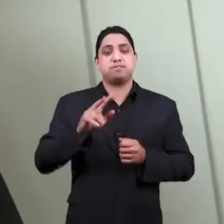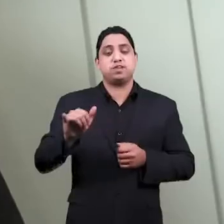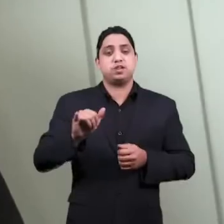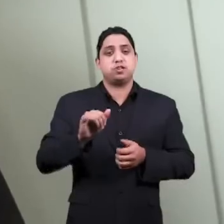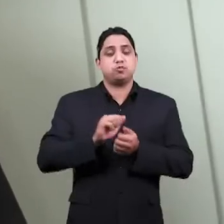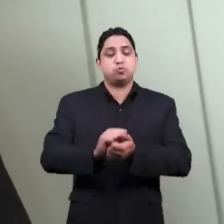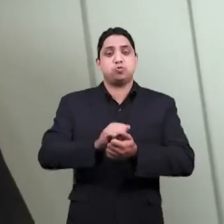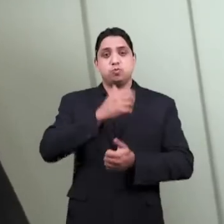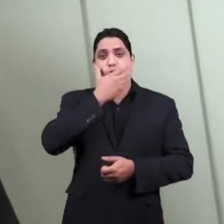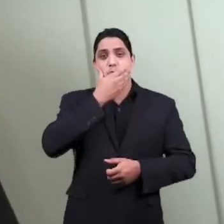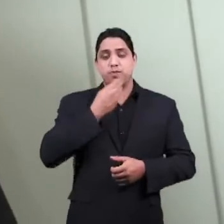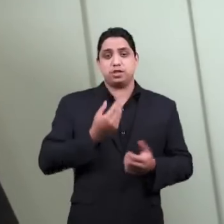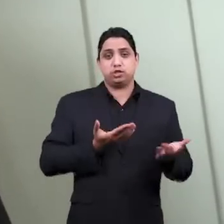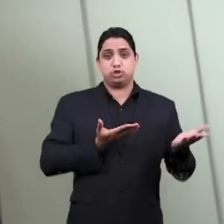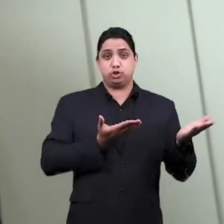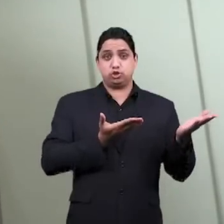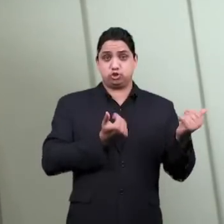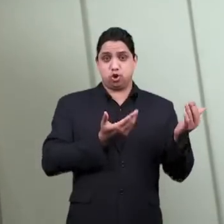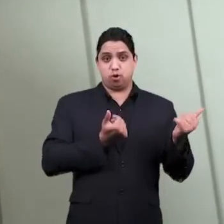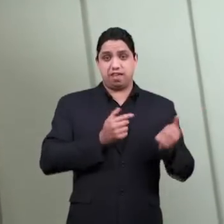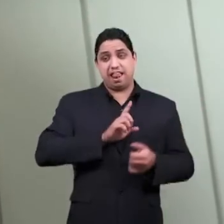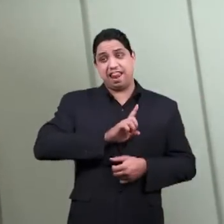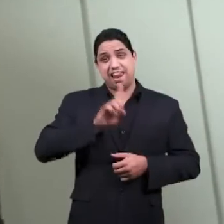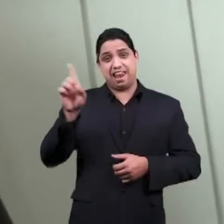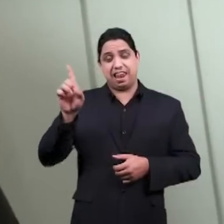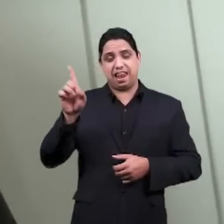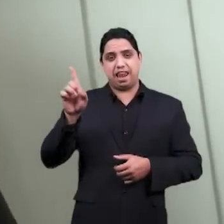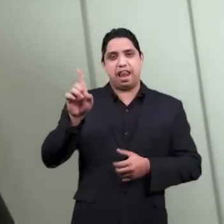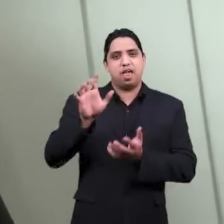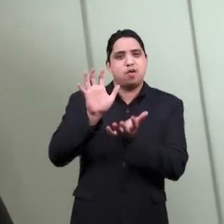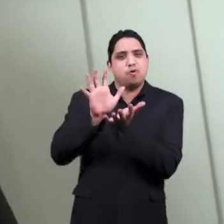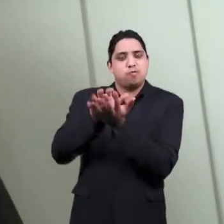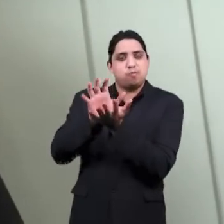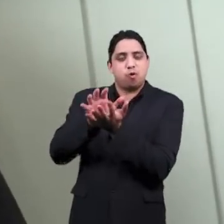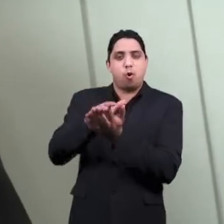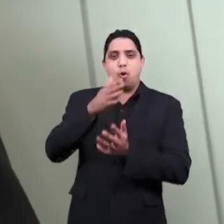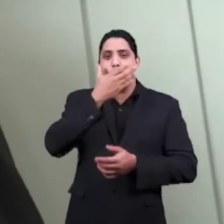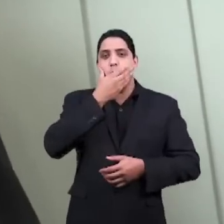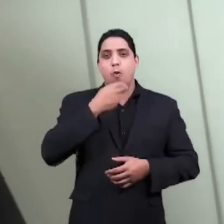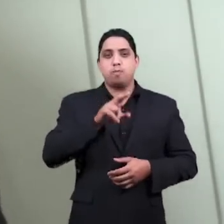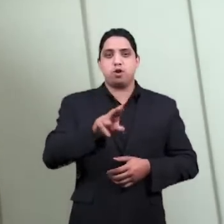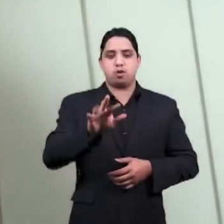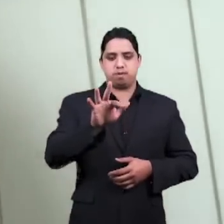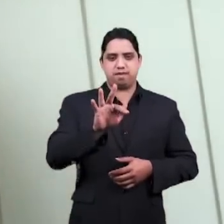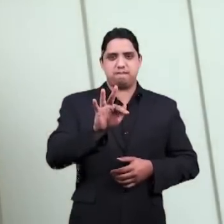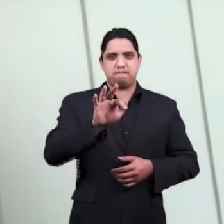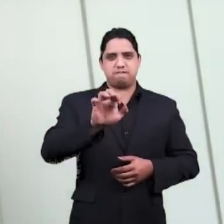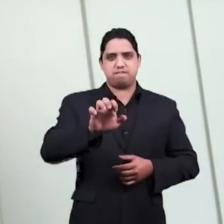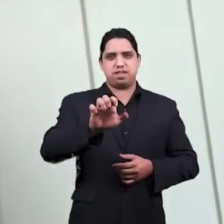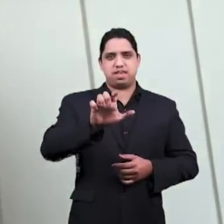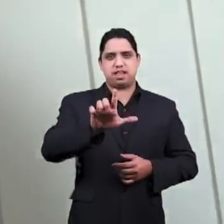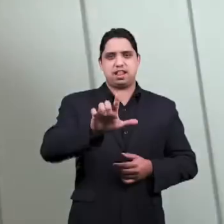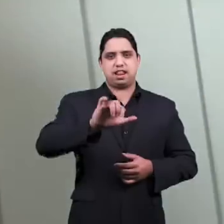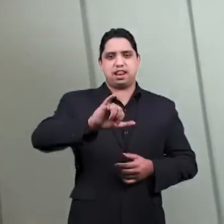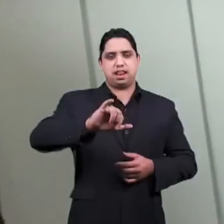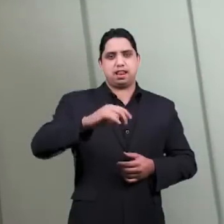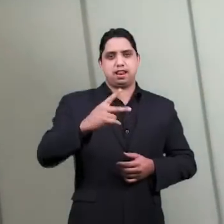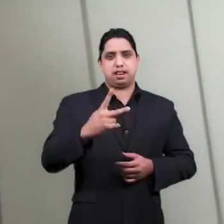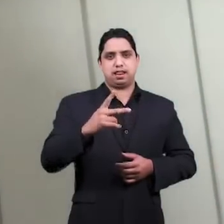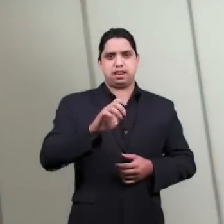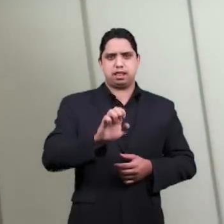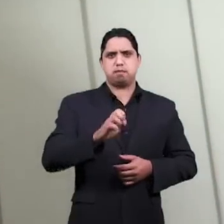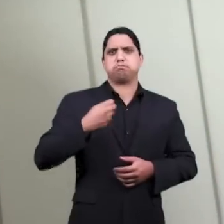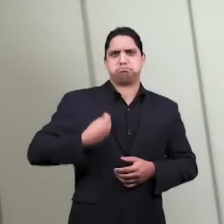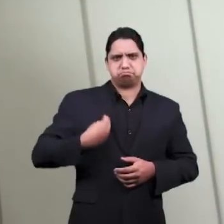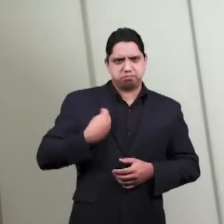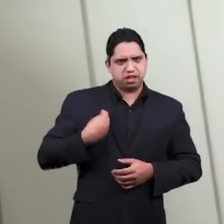um jovem da nossa igreja lá em Fortaleza. Trata-se do Felipe. O Felipe tem sido um participante muito